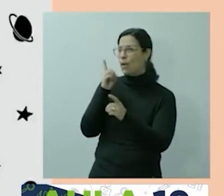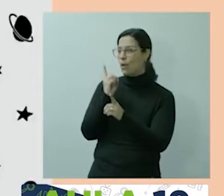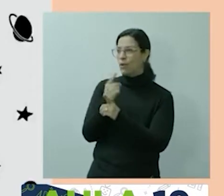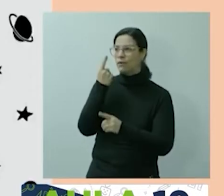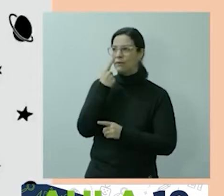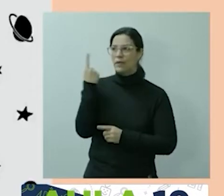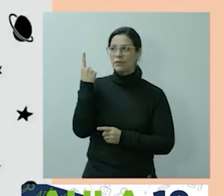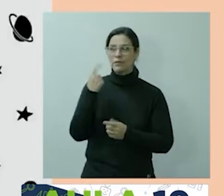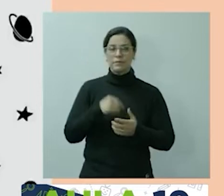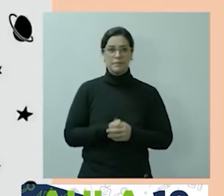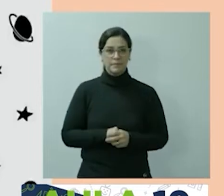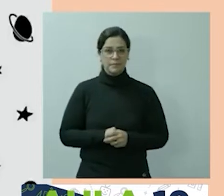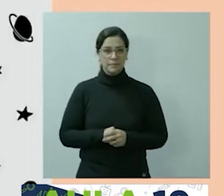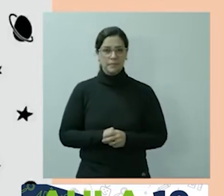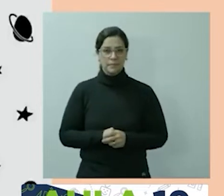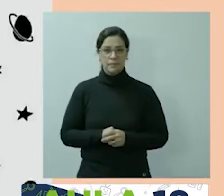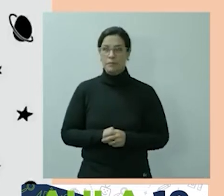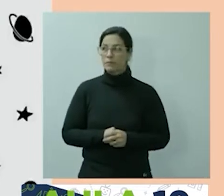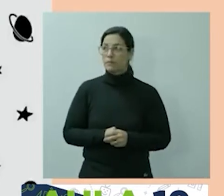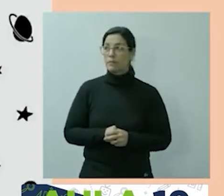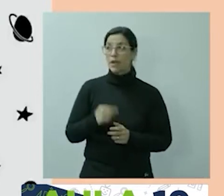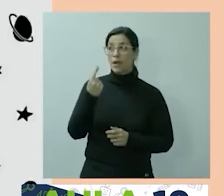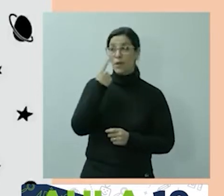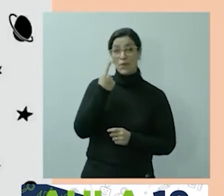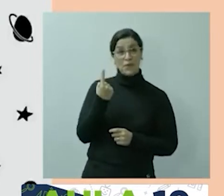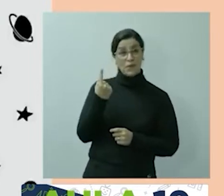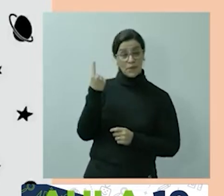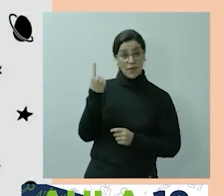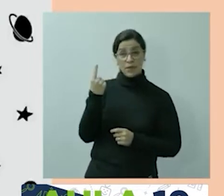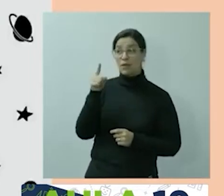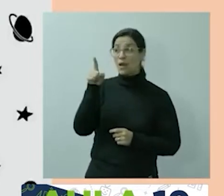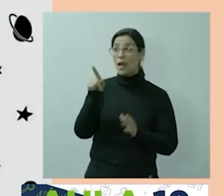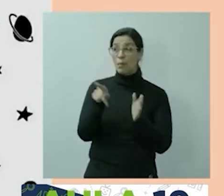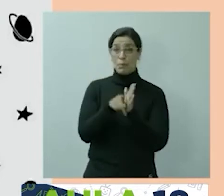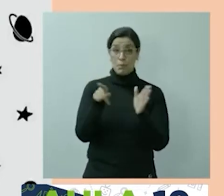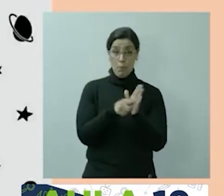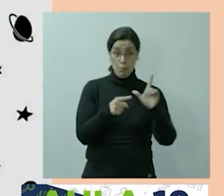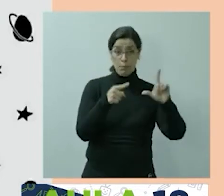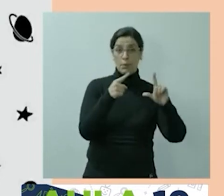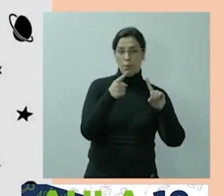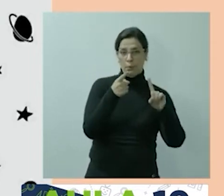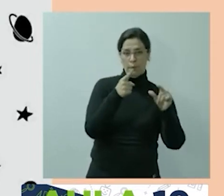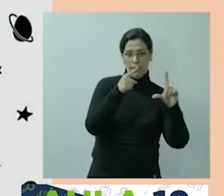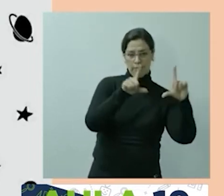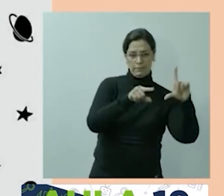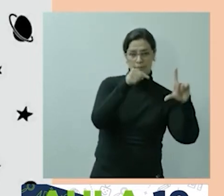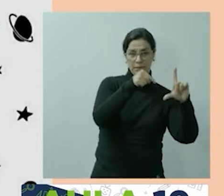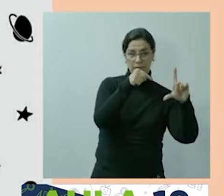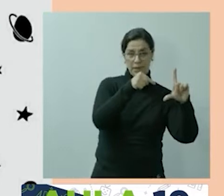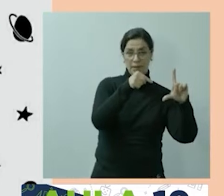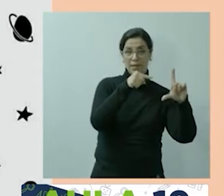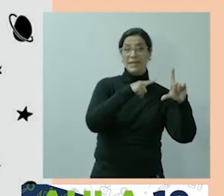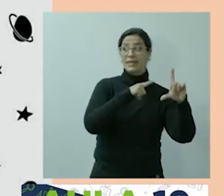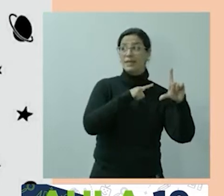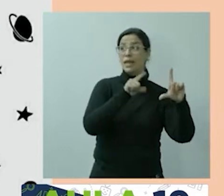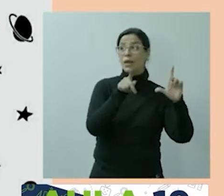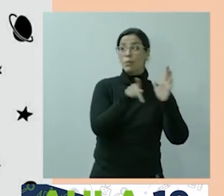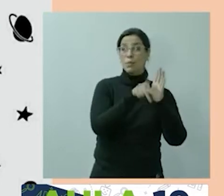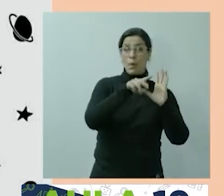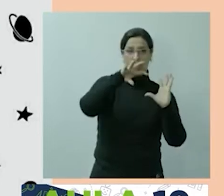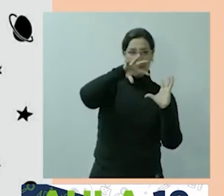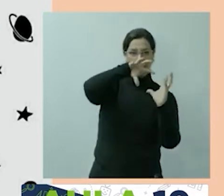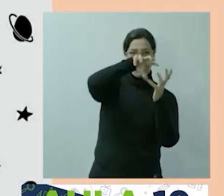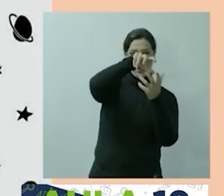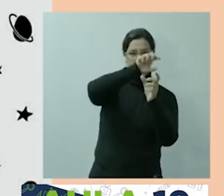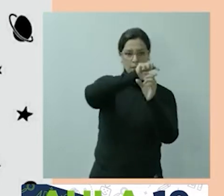encontrei. Então vejam, olha só, lá no primeiro, não, aliás, tinha o